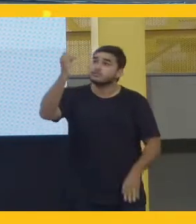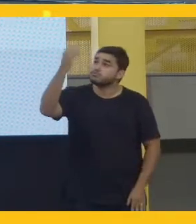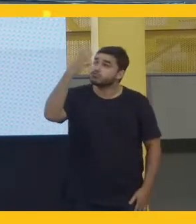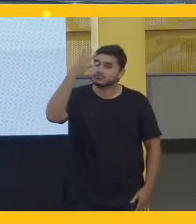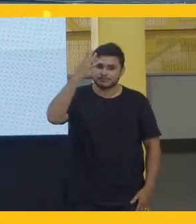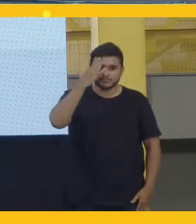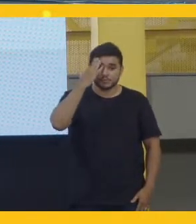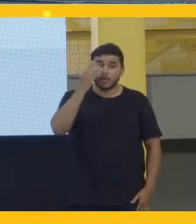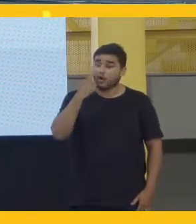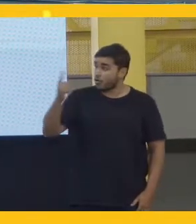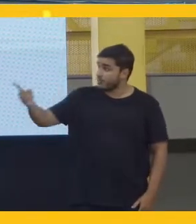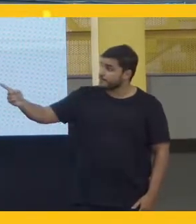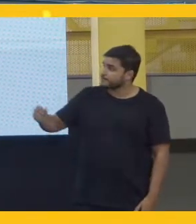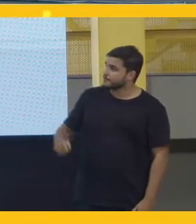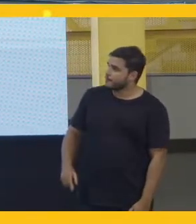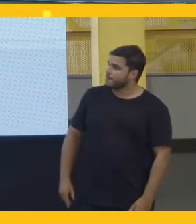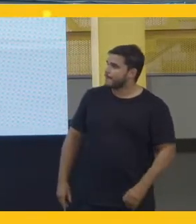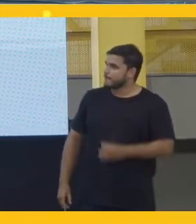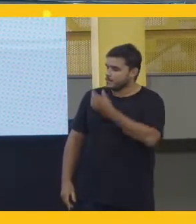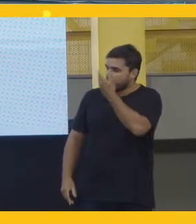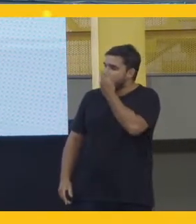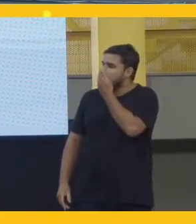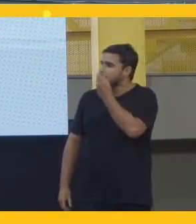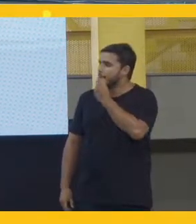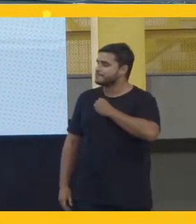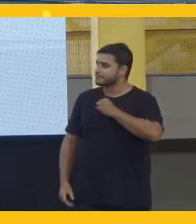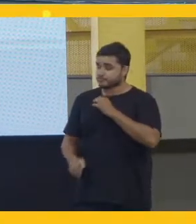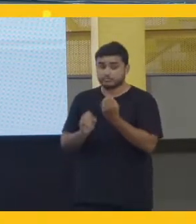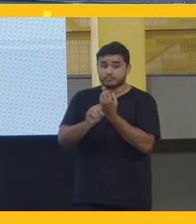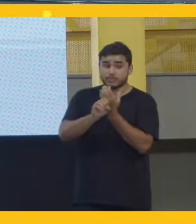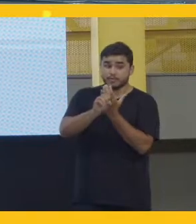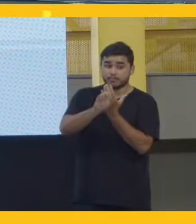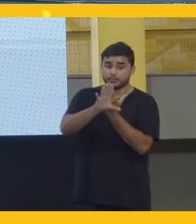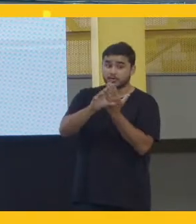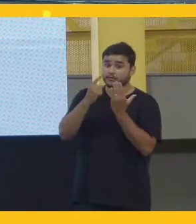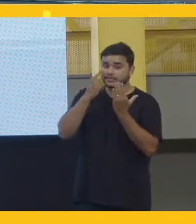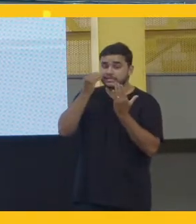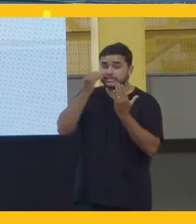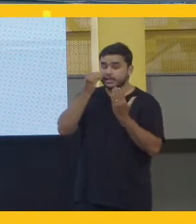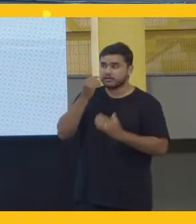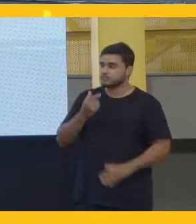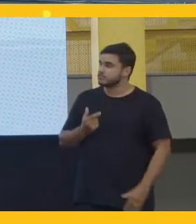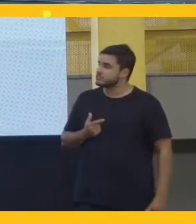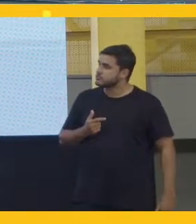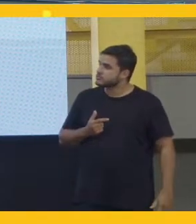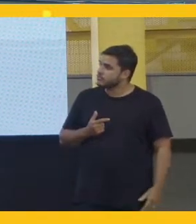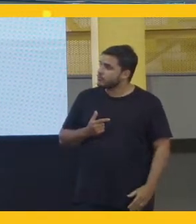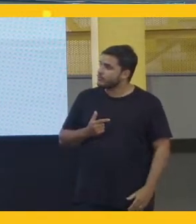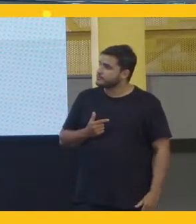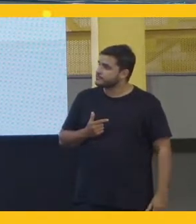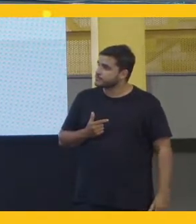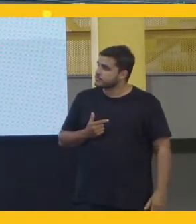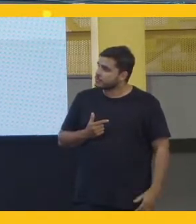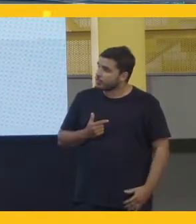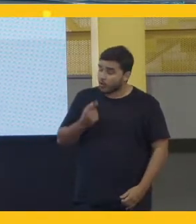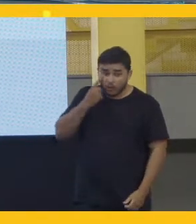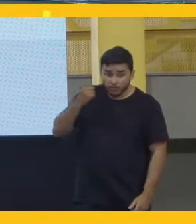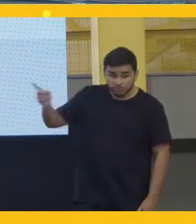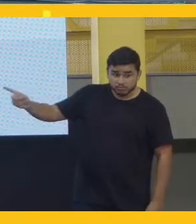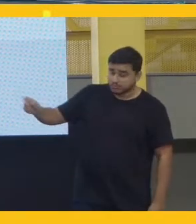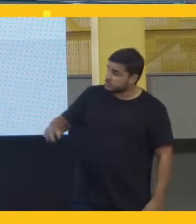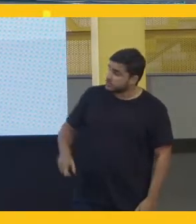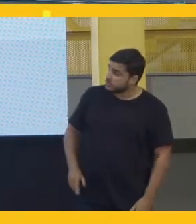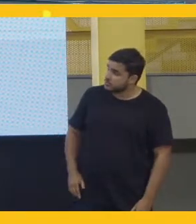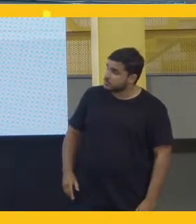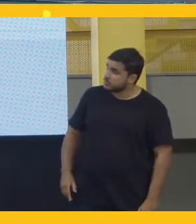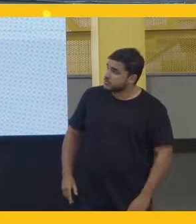lanterna do celular. Meu celular está travando mais do que está funcionando. Vem, lanterna. Aqui, ó. Pronta. Aí eu botava